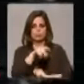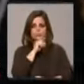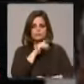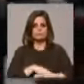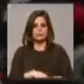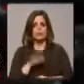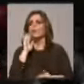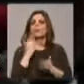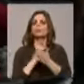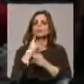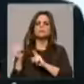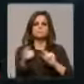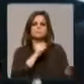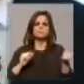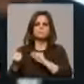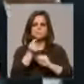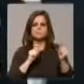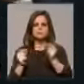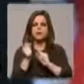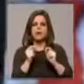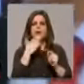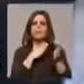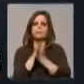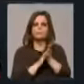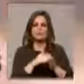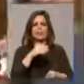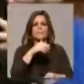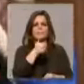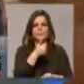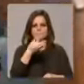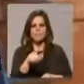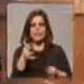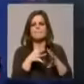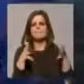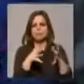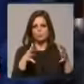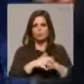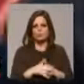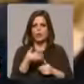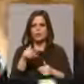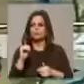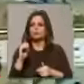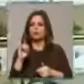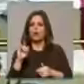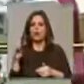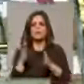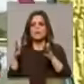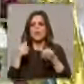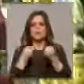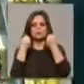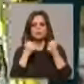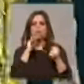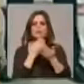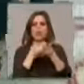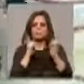último grande debate do Estado da Nação foi aproveitado pelo PP, com maioria absoluta, e pelo PSOE, maior partido da oposição, para dar início à campanha